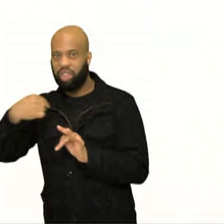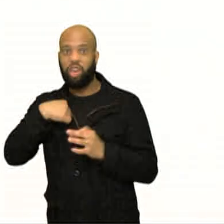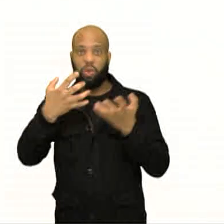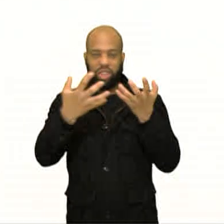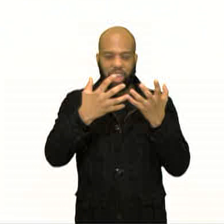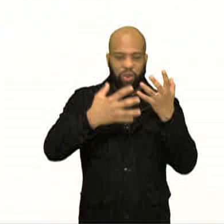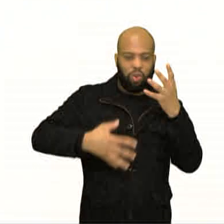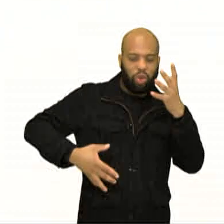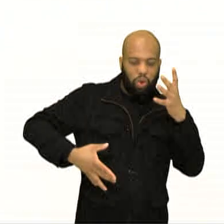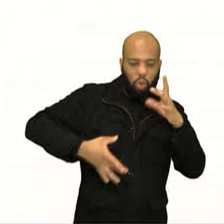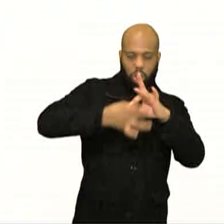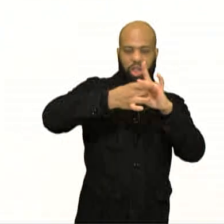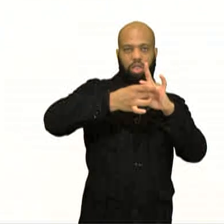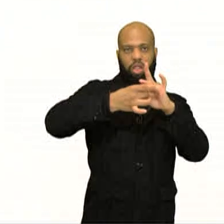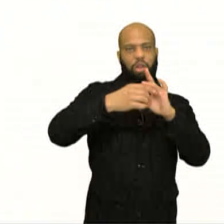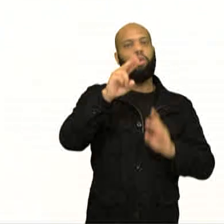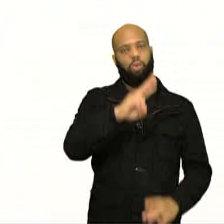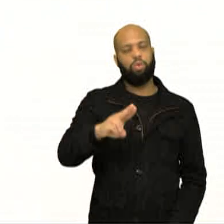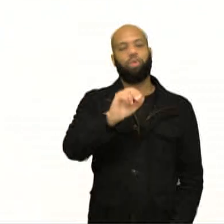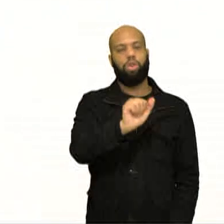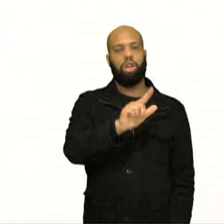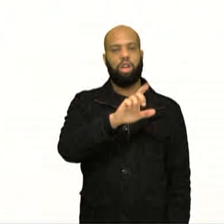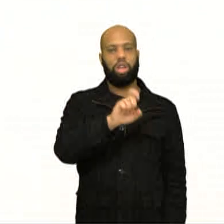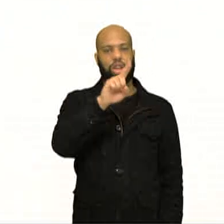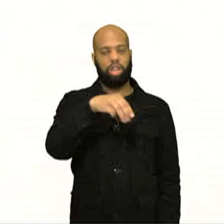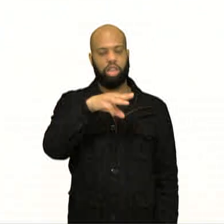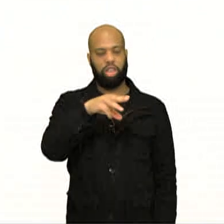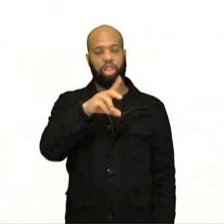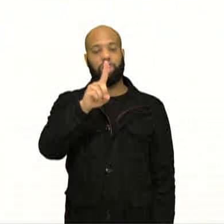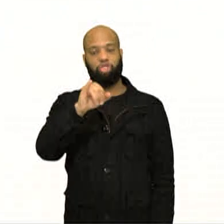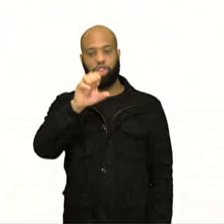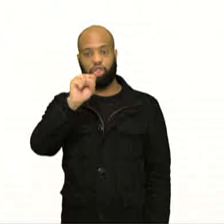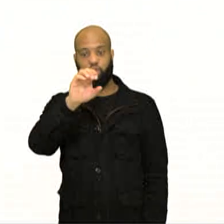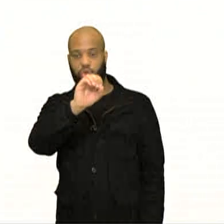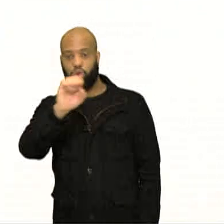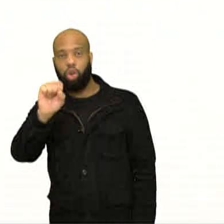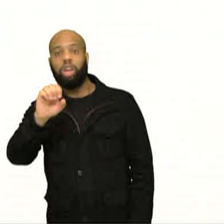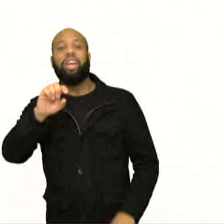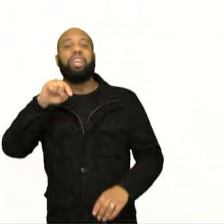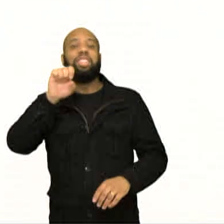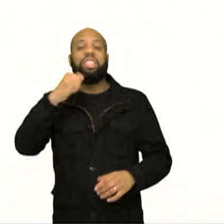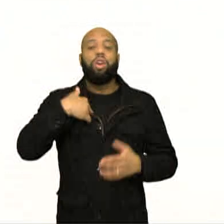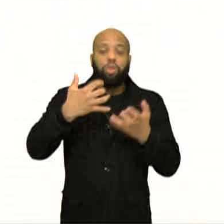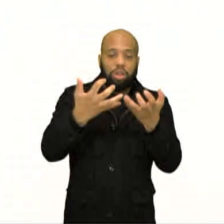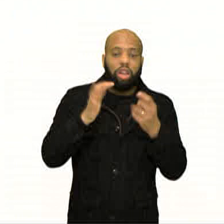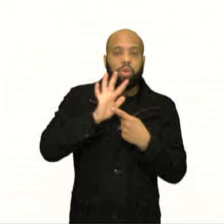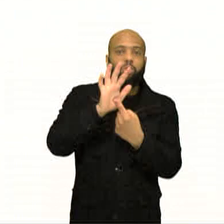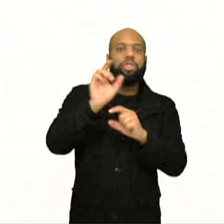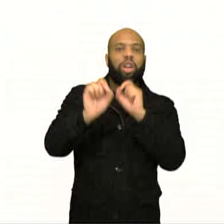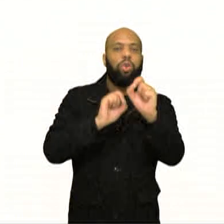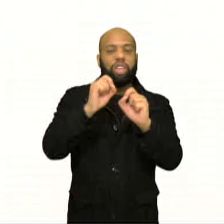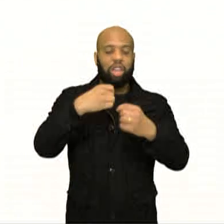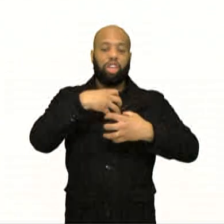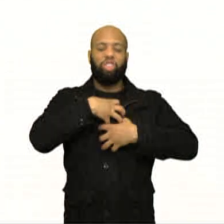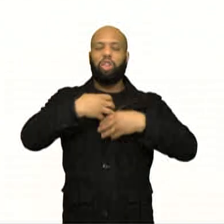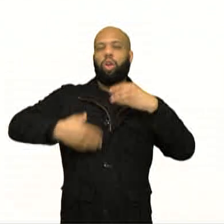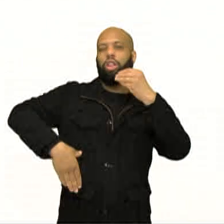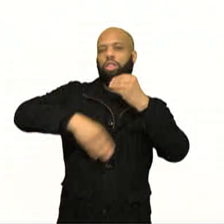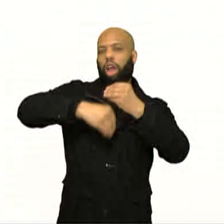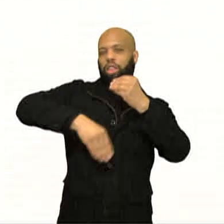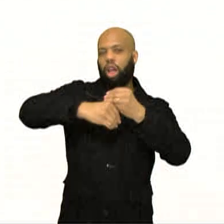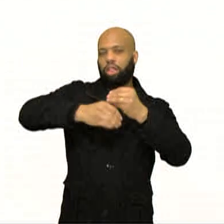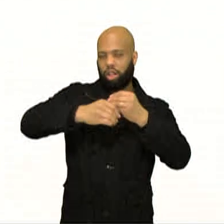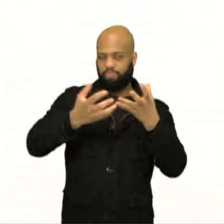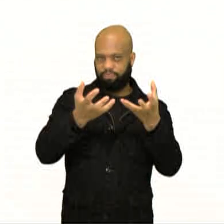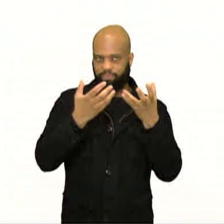dos conectivos. Do ponto de vista teórico, predominam nos conectivos as conjunções ou as locuções